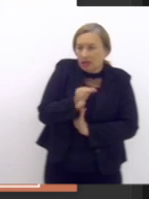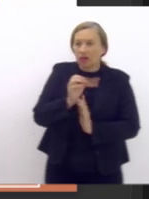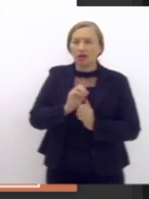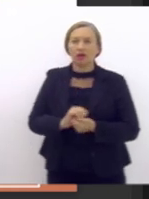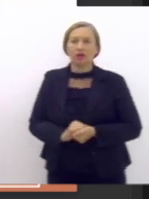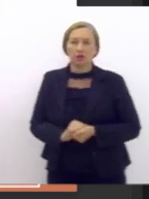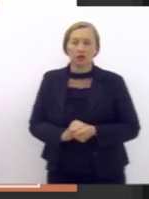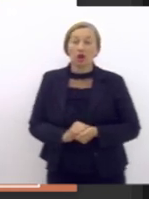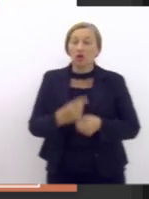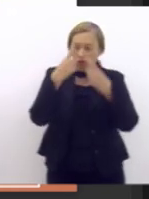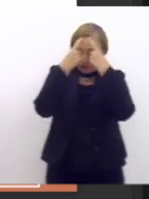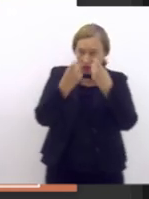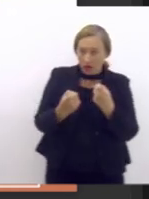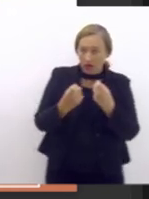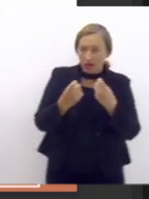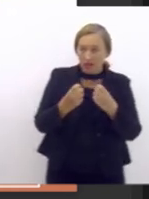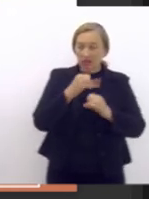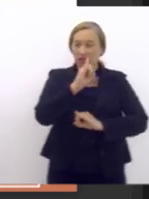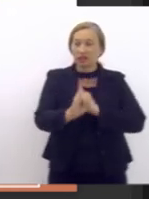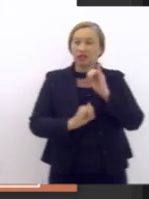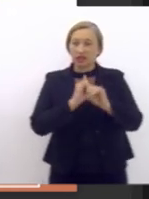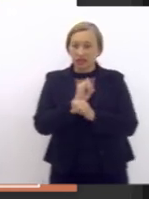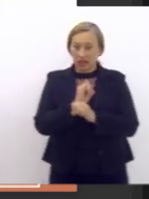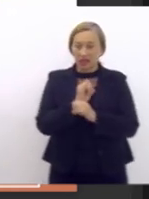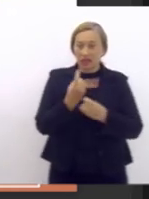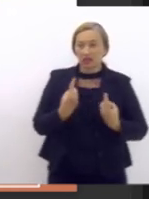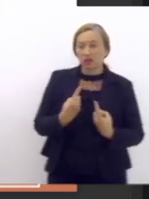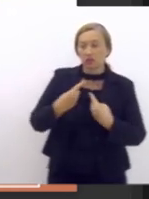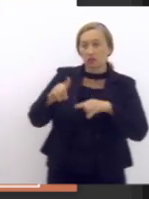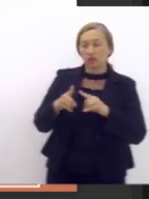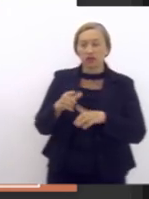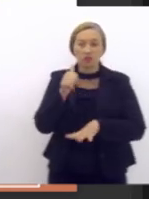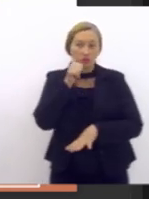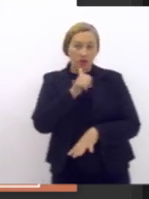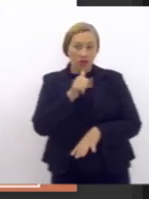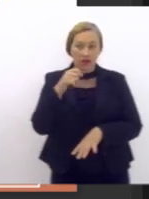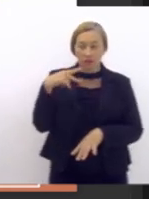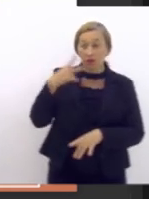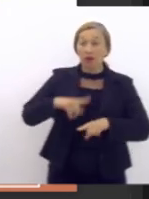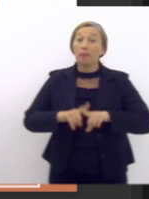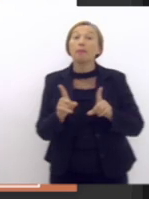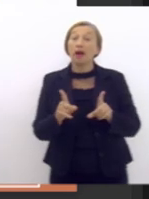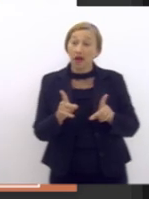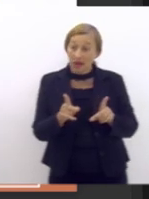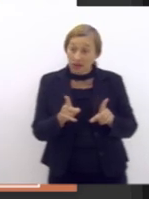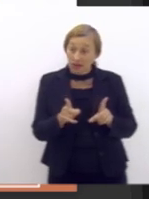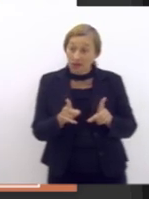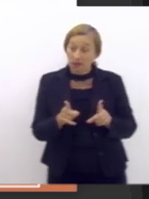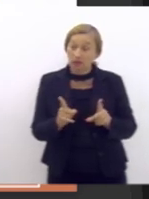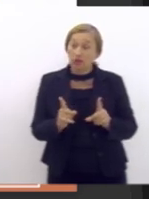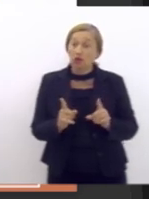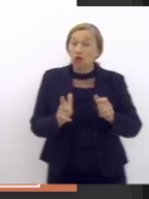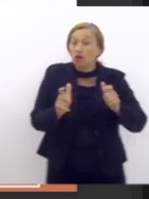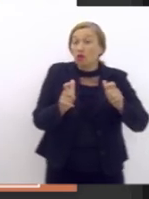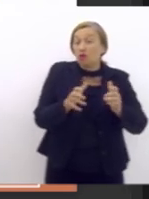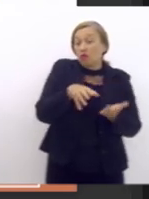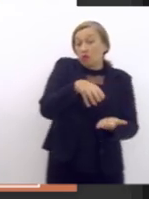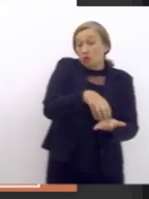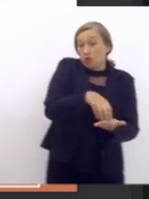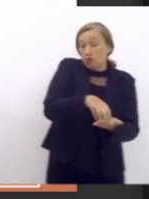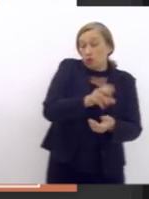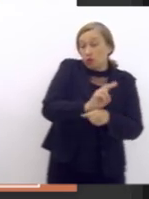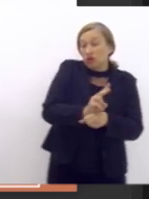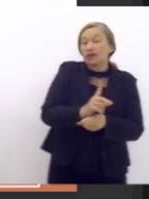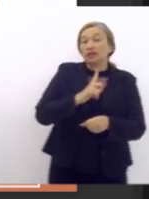sobre violência cibernética contra as mulheres, né, na política. Mas a gente, como observatório, a gente tem um